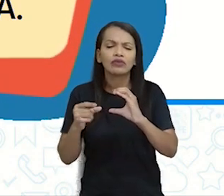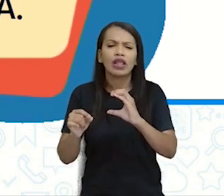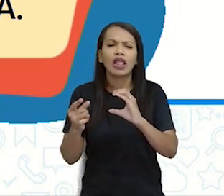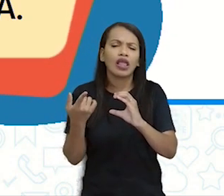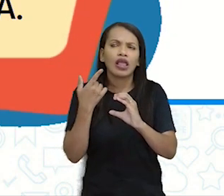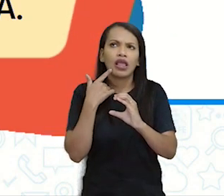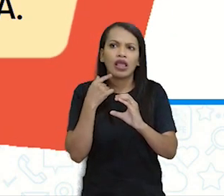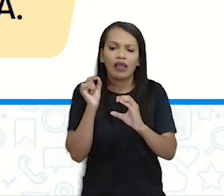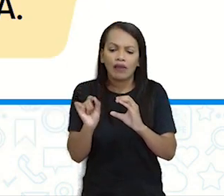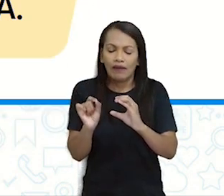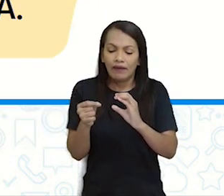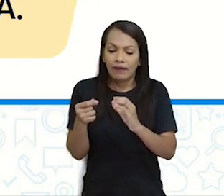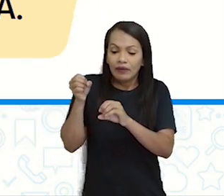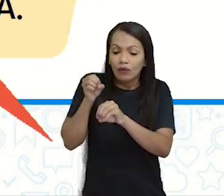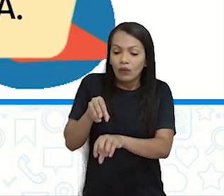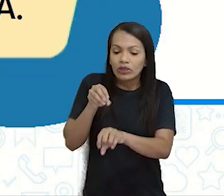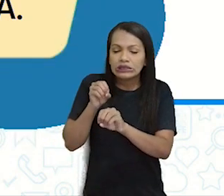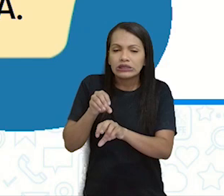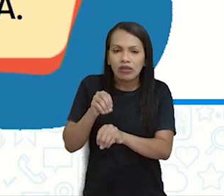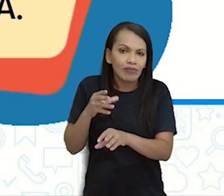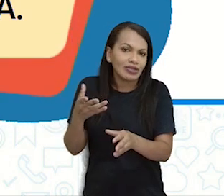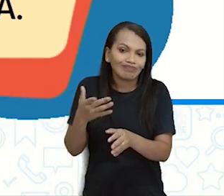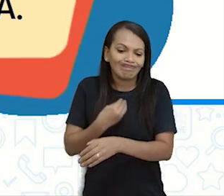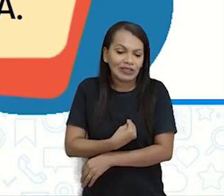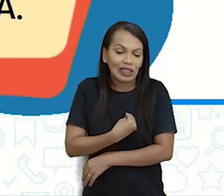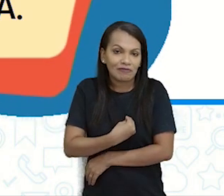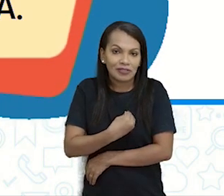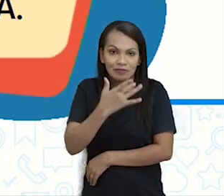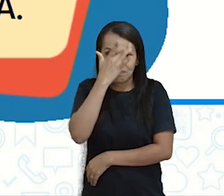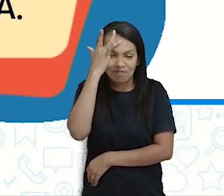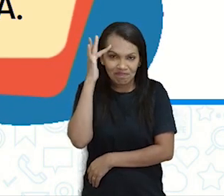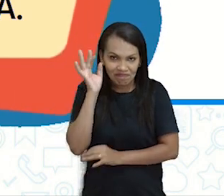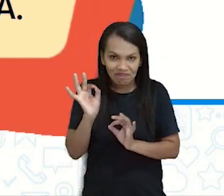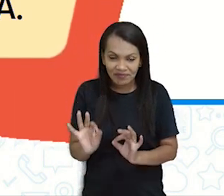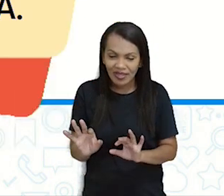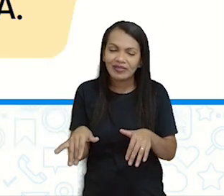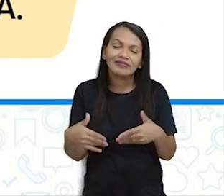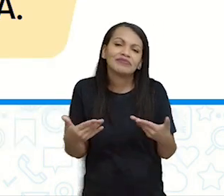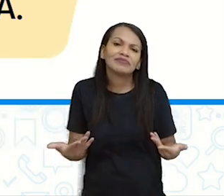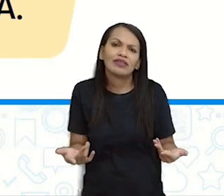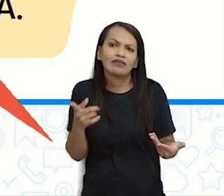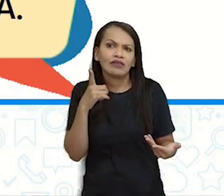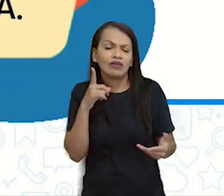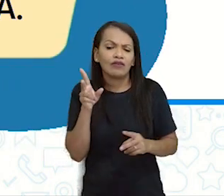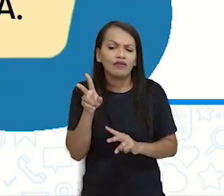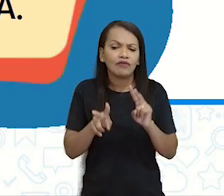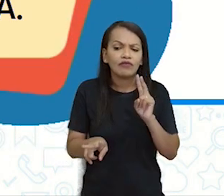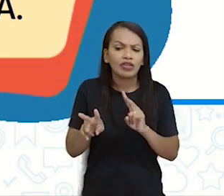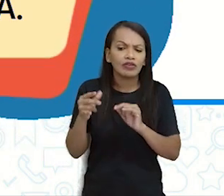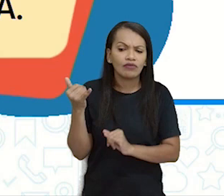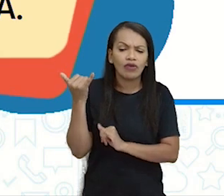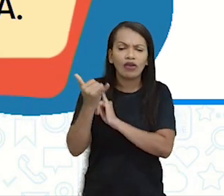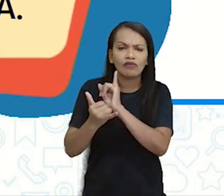e sempre traz um ensinamento sobre a vida cotidiana, tá? Então, ao ouvirmos uma